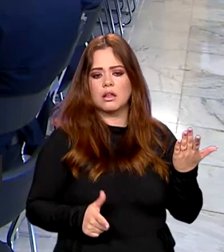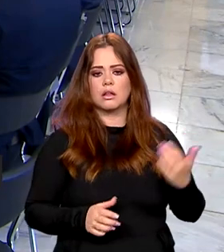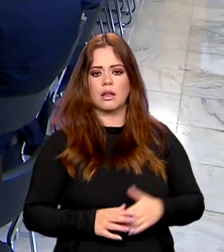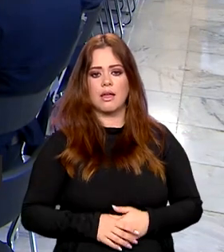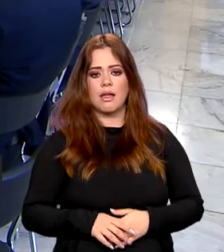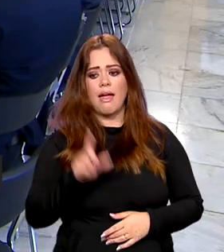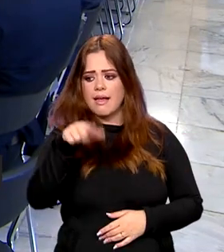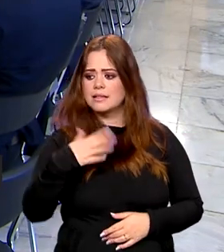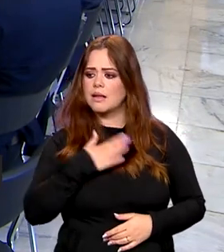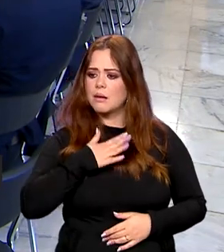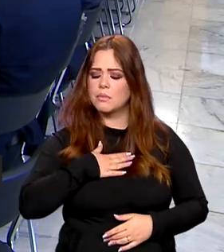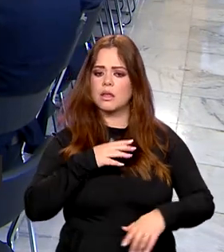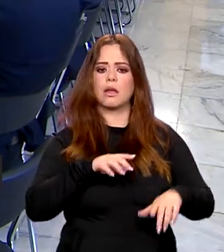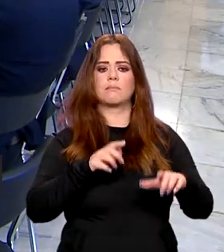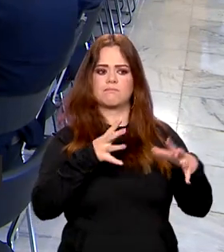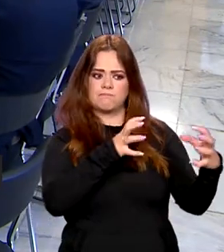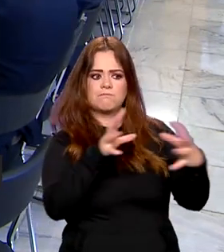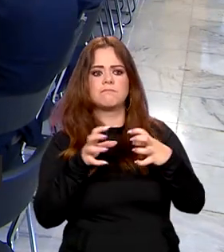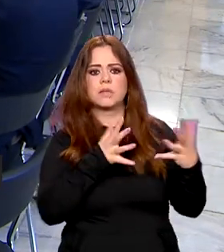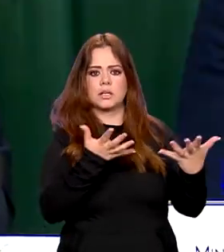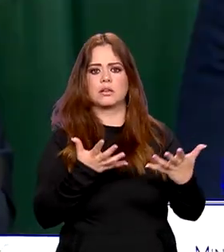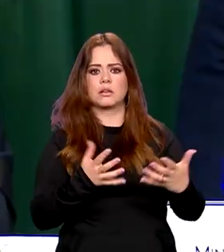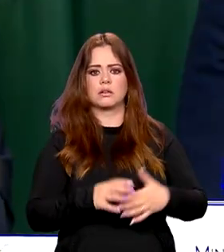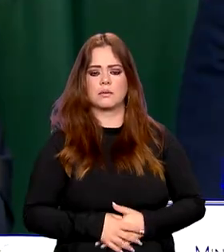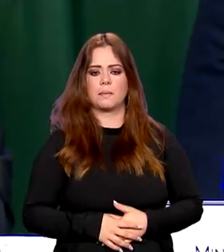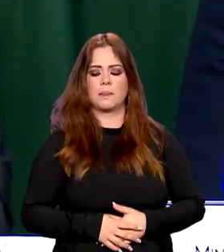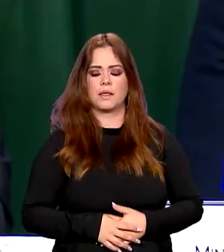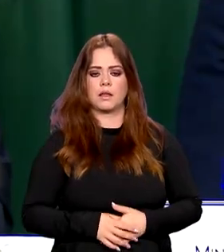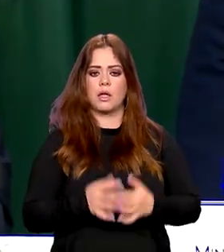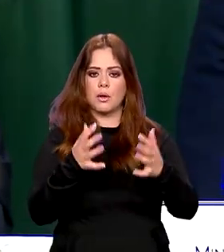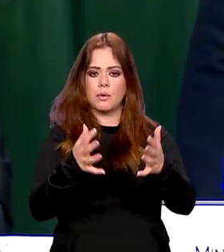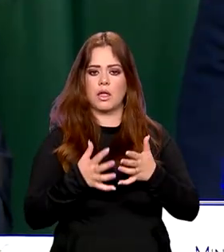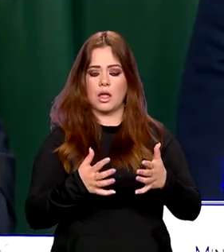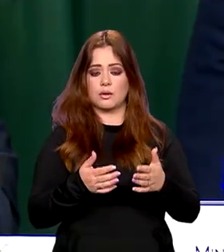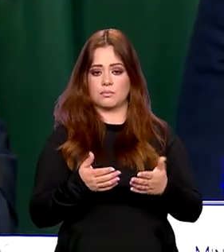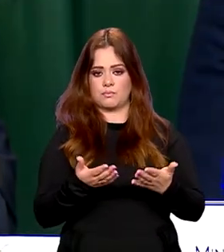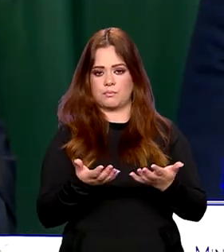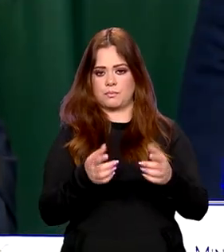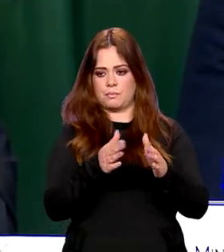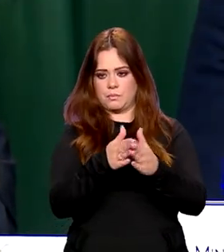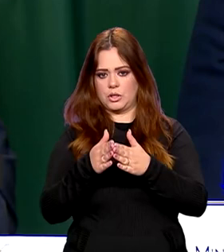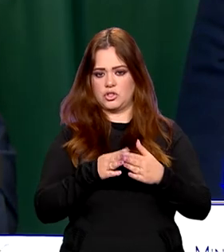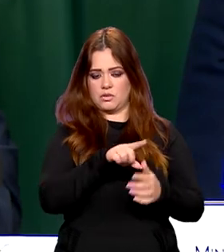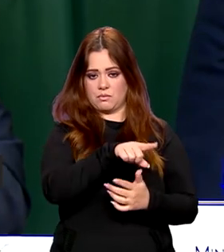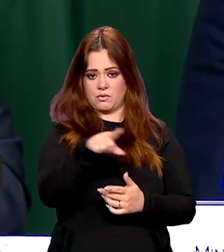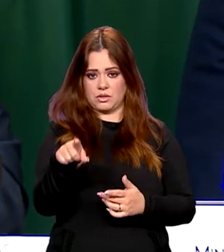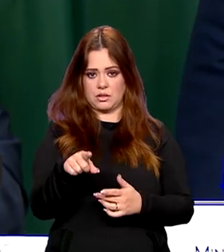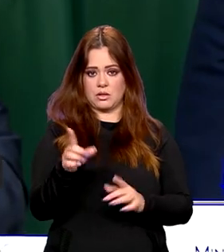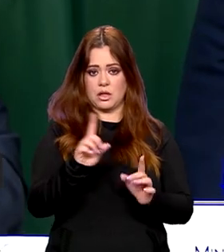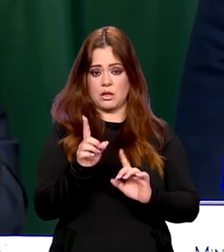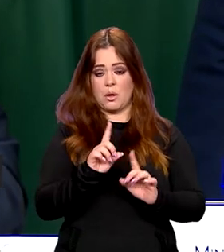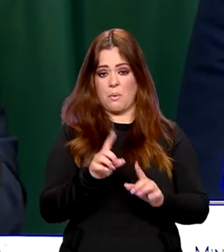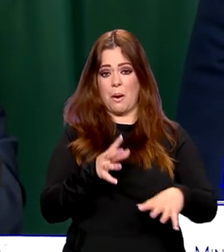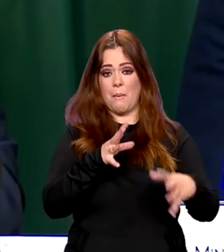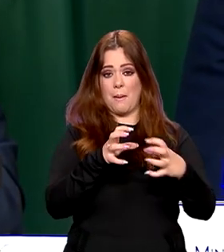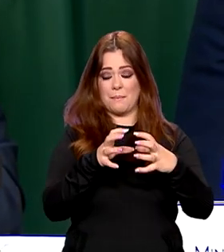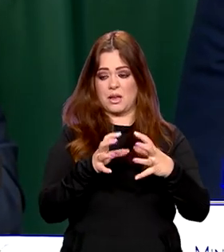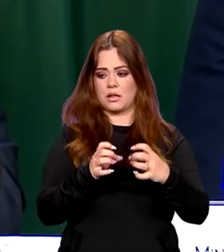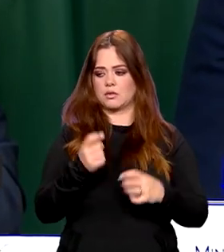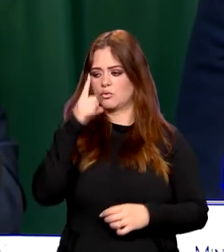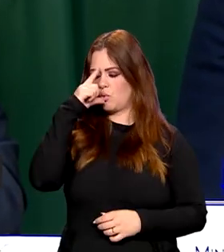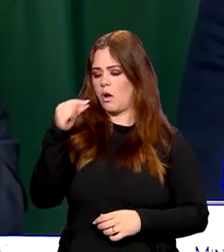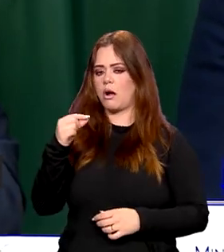Então, eu queria, companheiros, só pedir para vocês. Essa briga não é do Alckmin, não é minha. Essa briga é